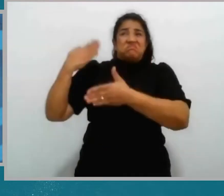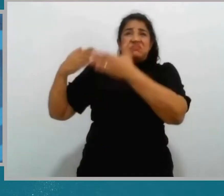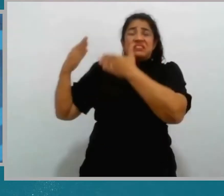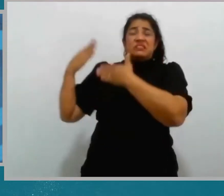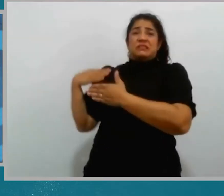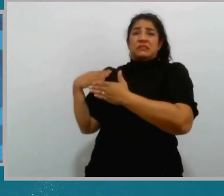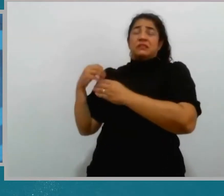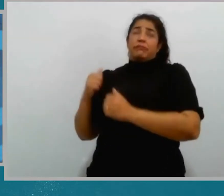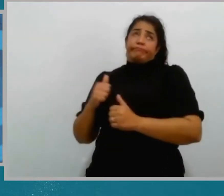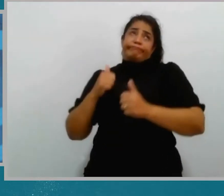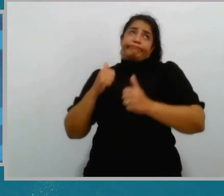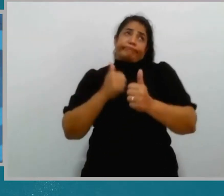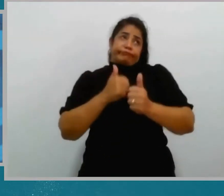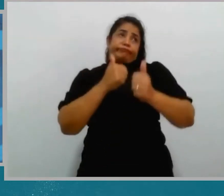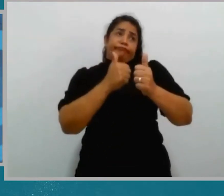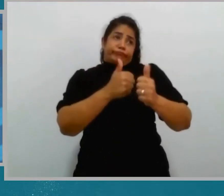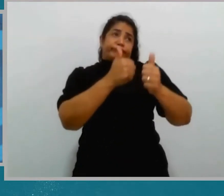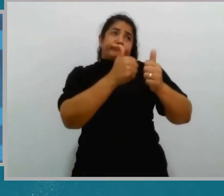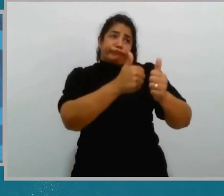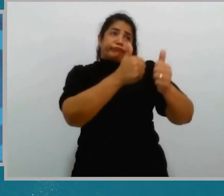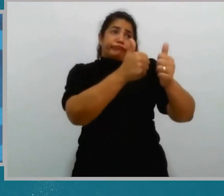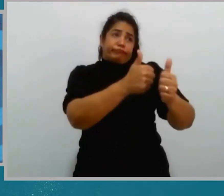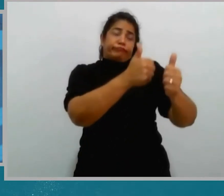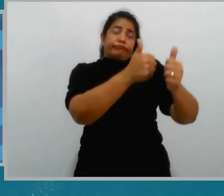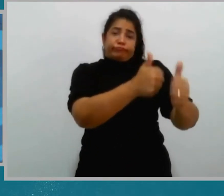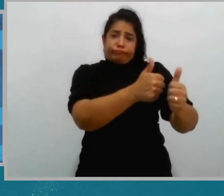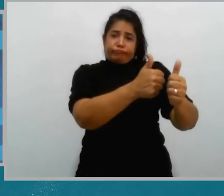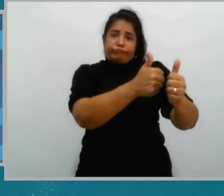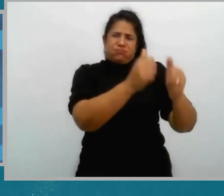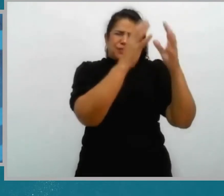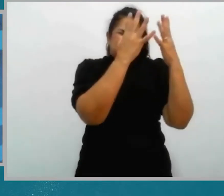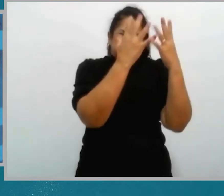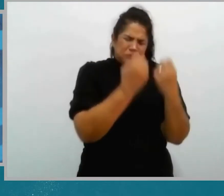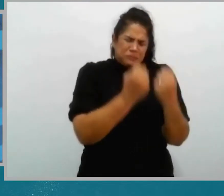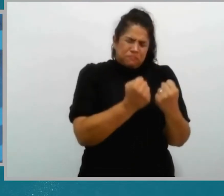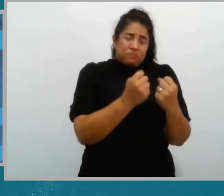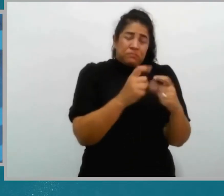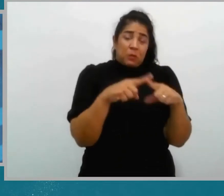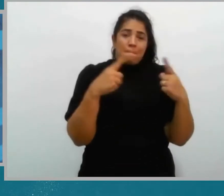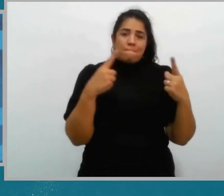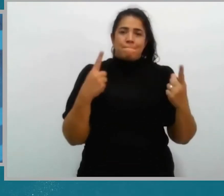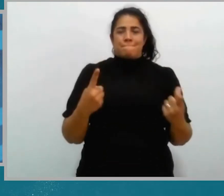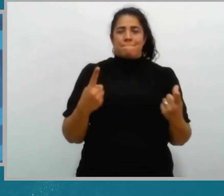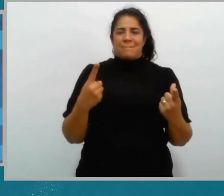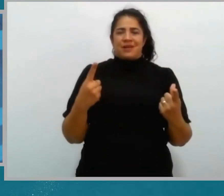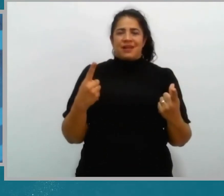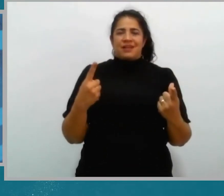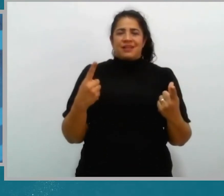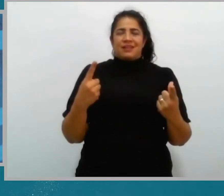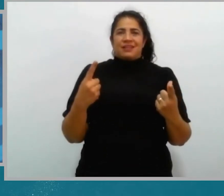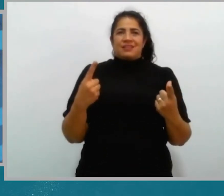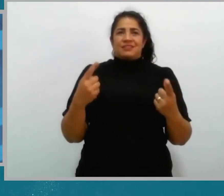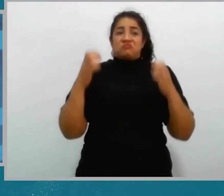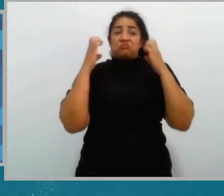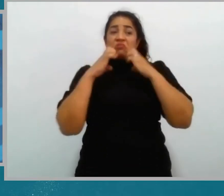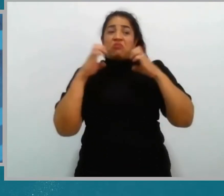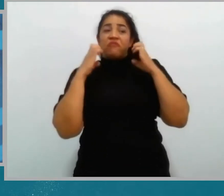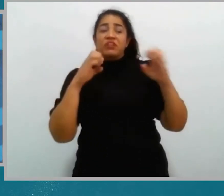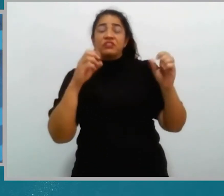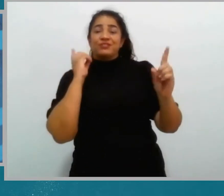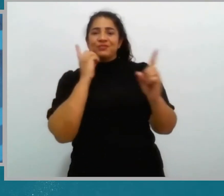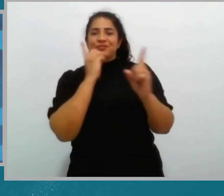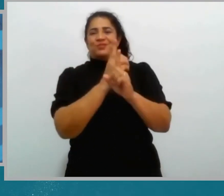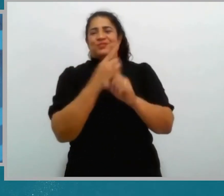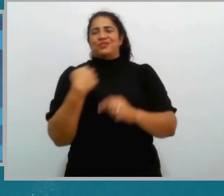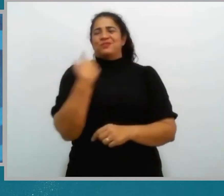mundo no mundo das trevas, mas um dia o Evangelho chegou até nós, nós demos uma volta de 180 graus. A nossa vida daí para